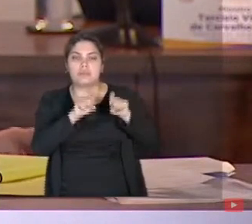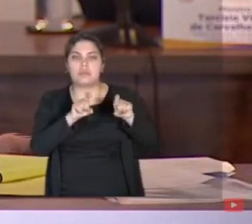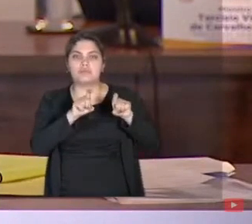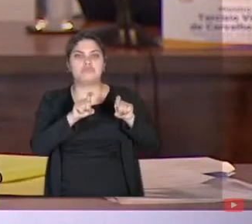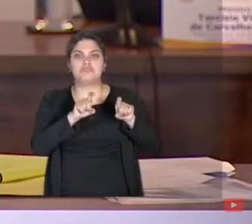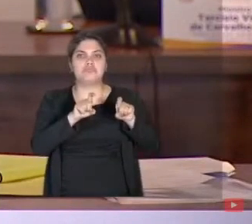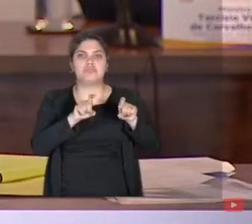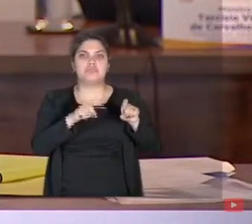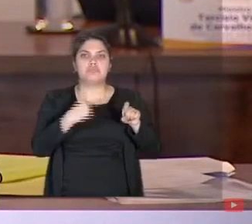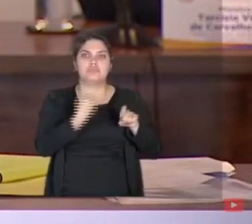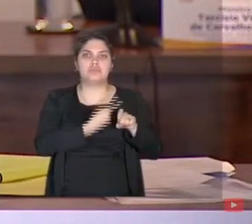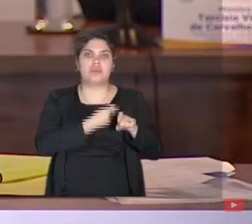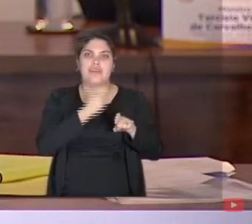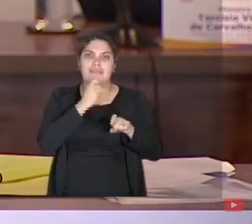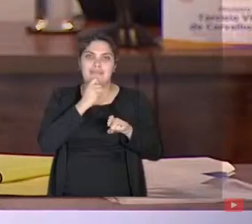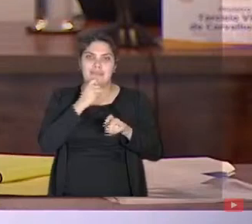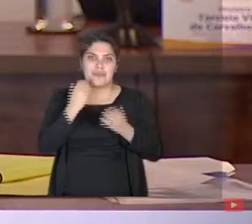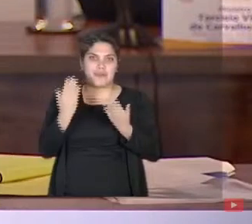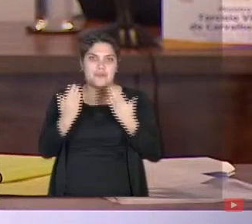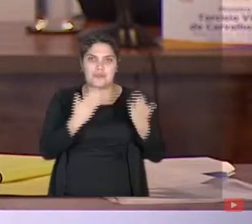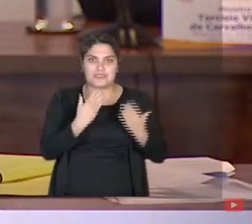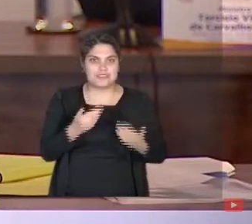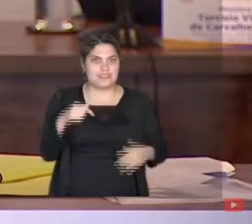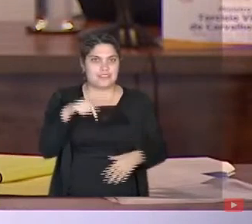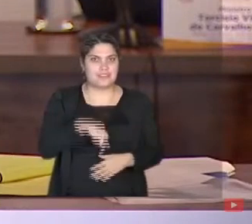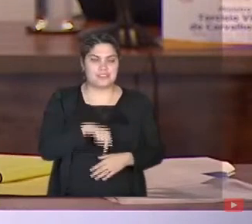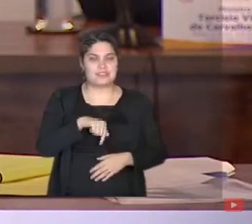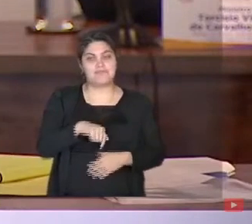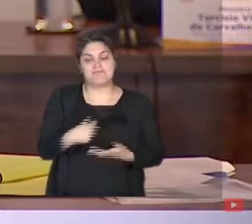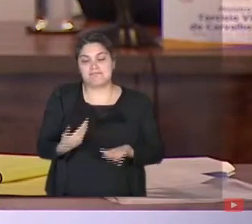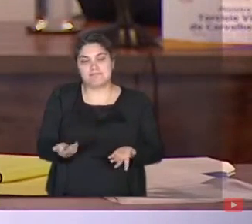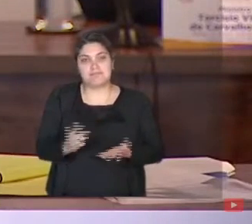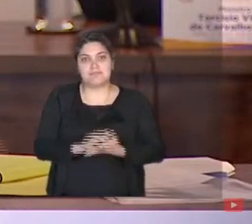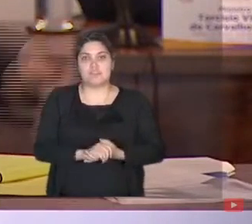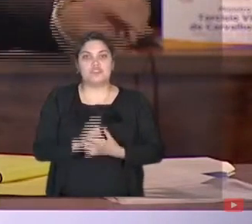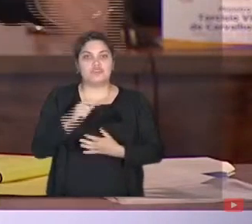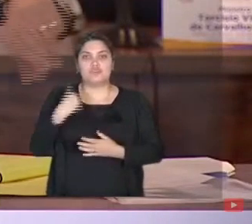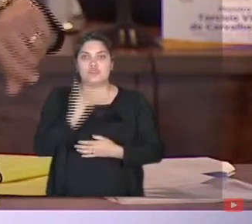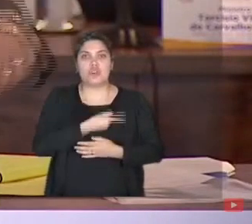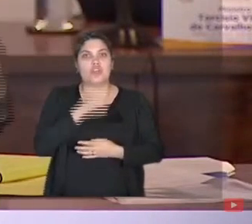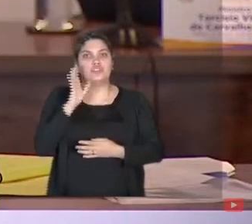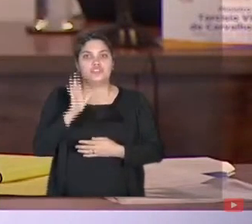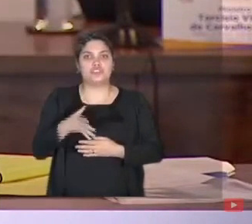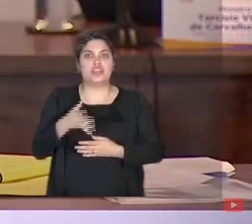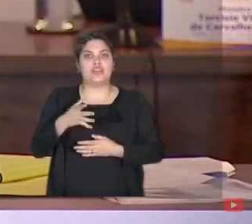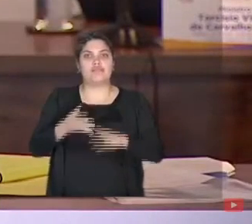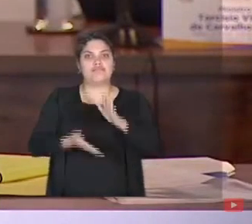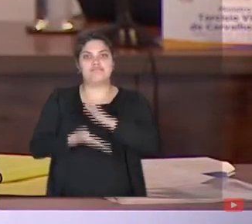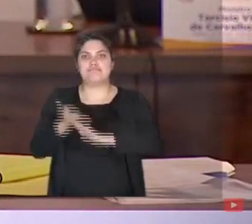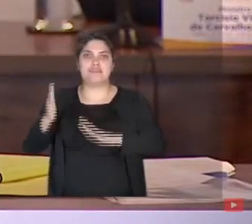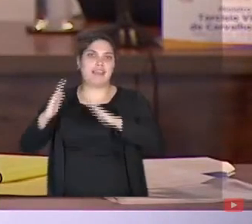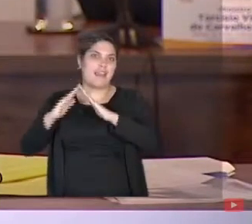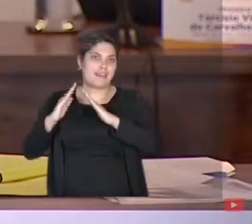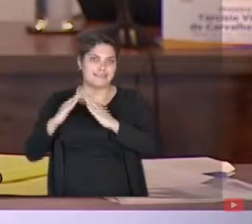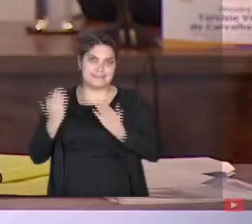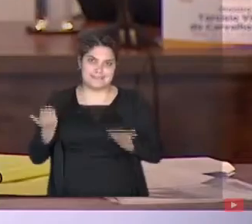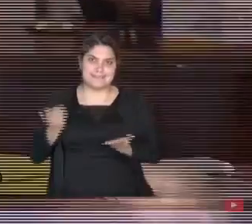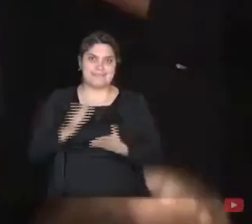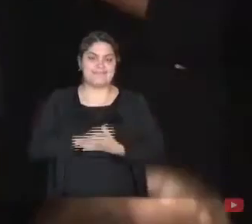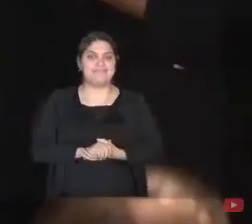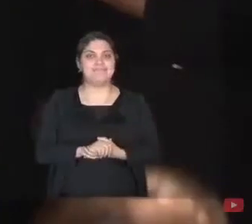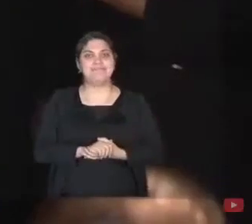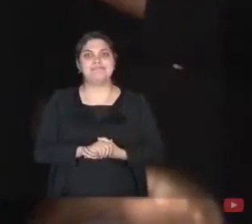nós nem estaríamos conversando aqui, enfim, já estaríamos até possivelmente indo para casa. Okay?